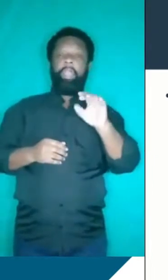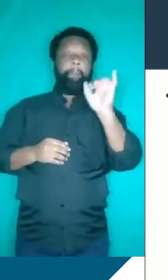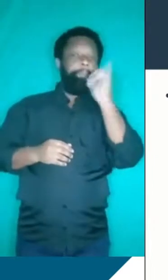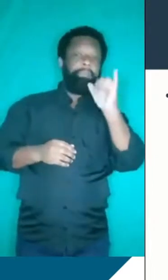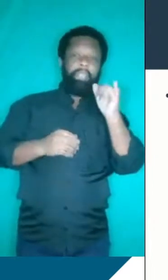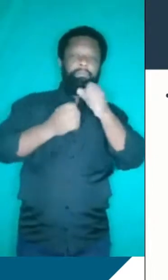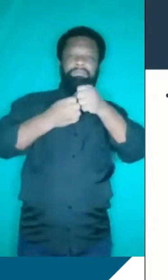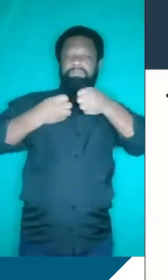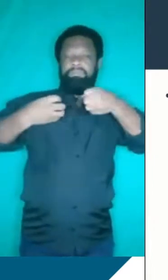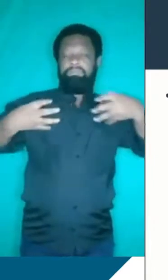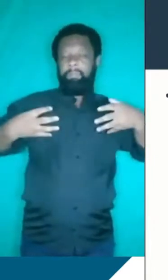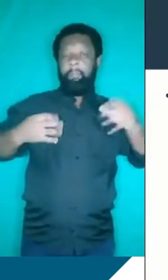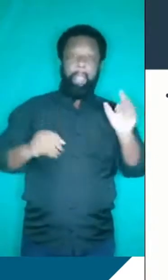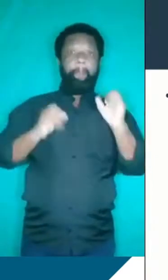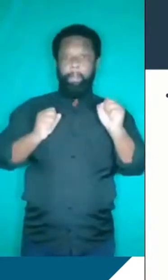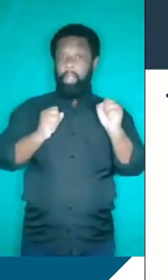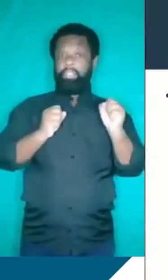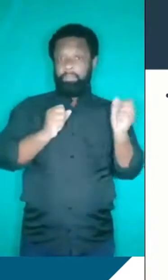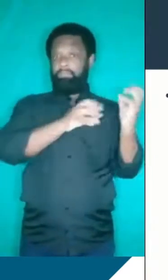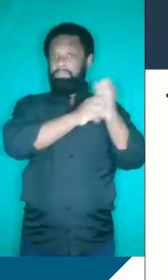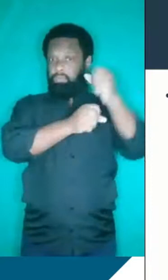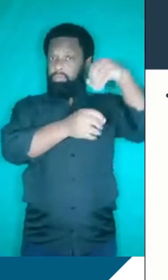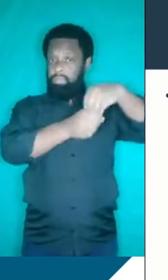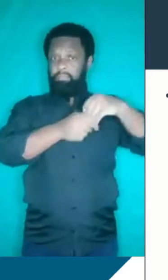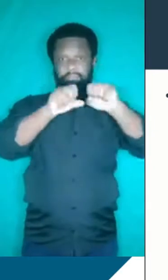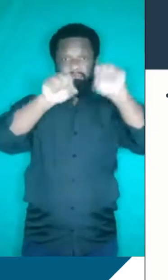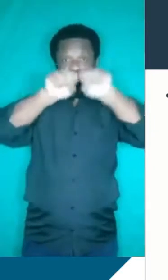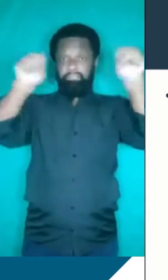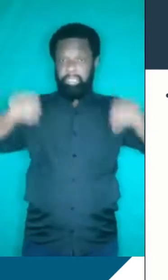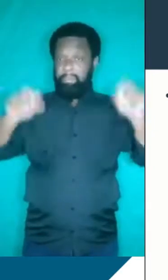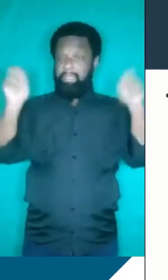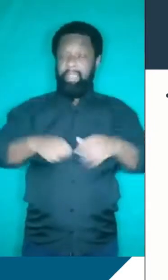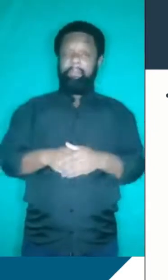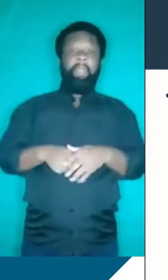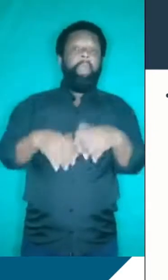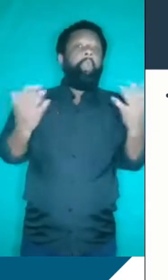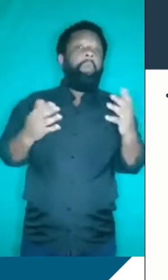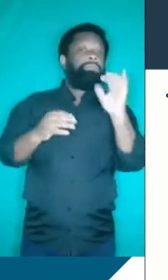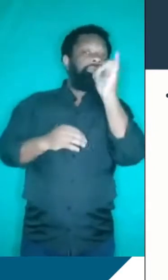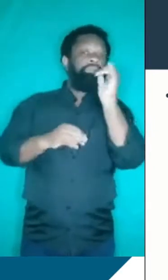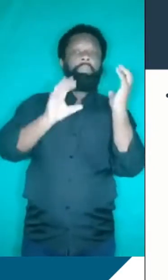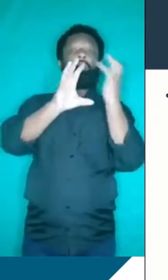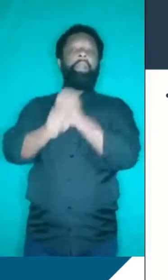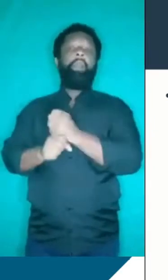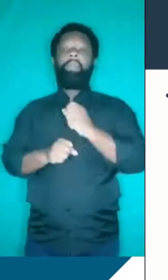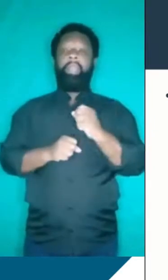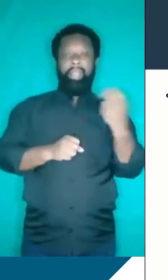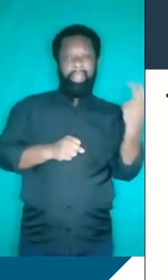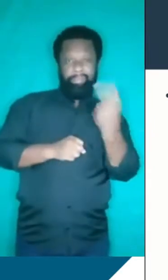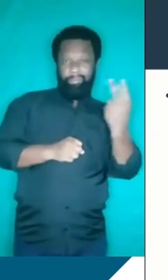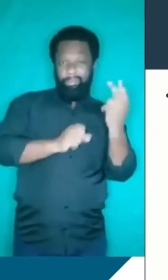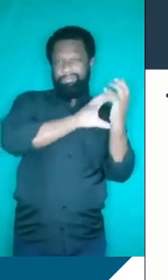elástica. Mas eu poderia ter as duas em um sistema? Sim. E quanto seria a minha energia potencial total? A soma dessas